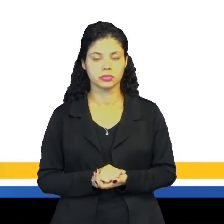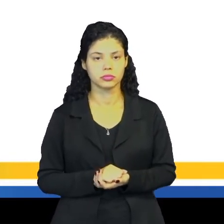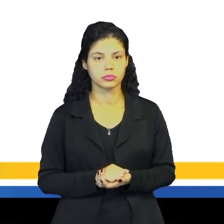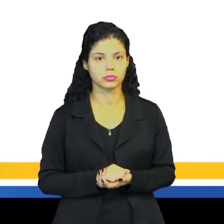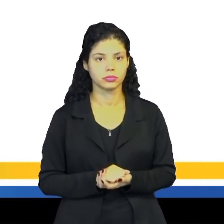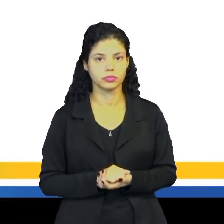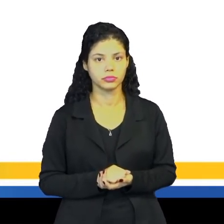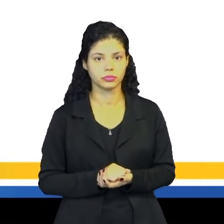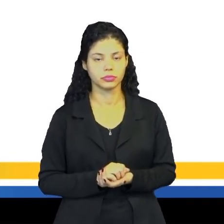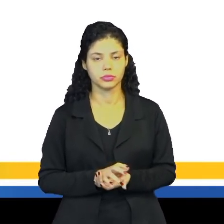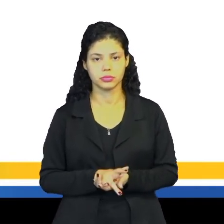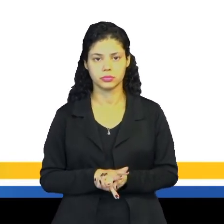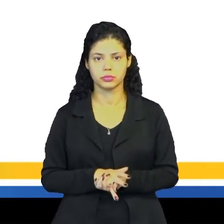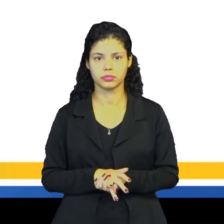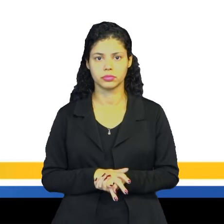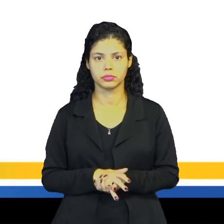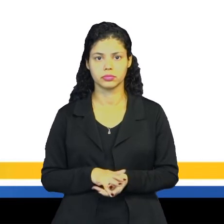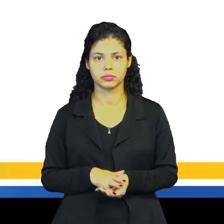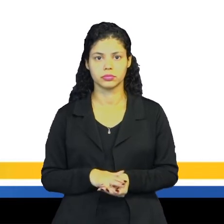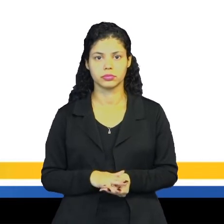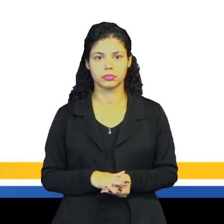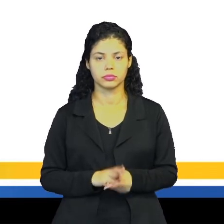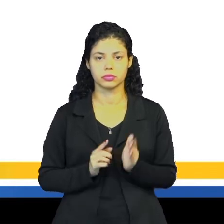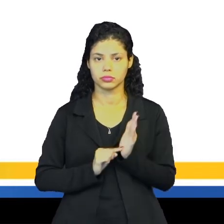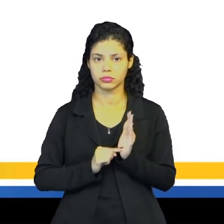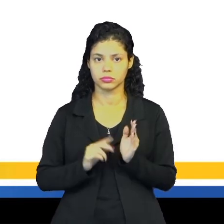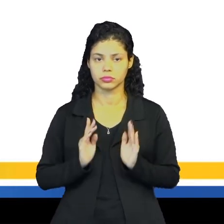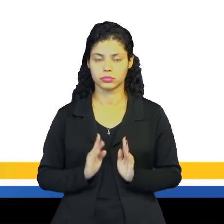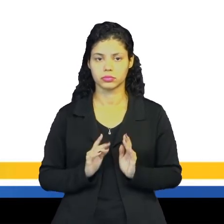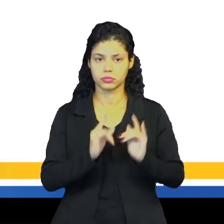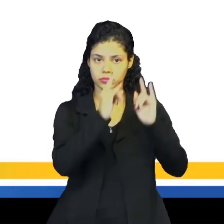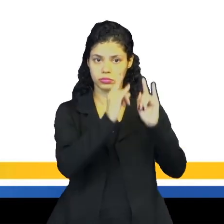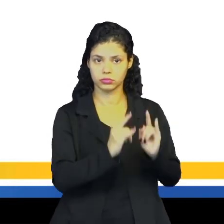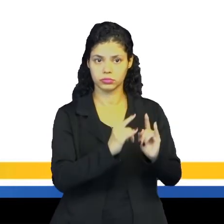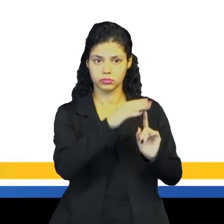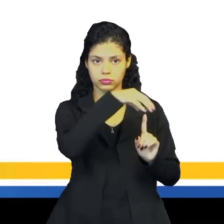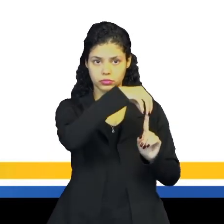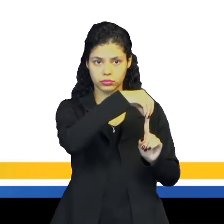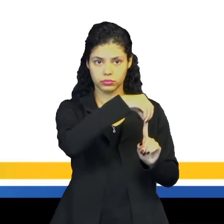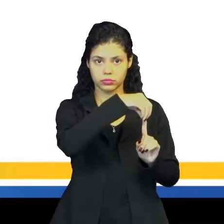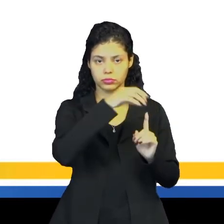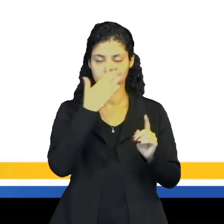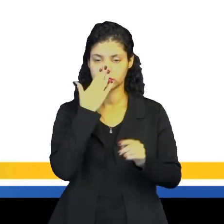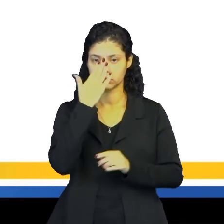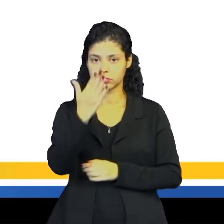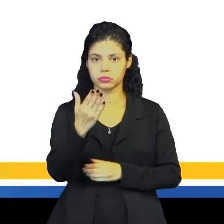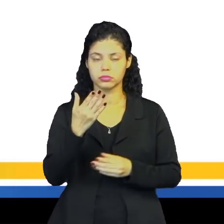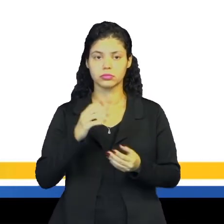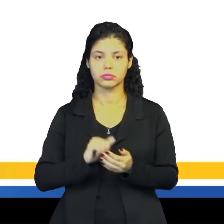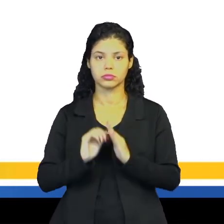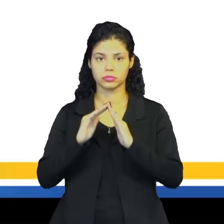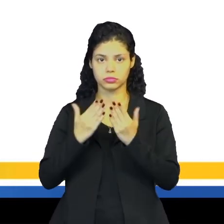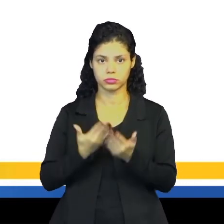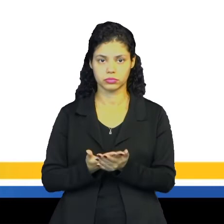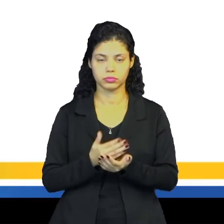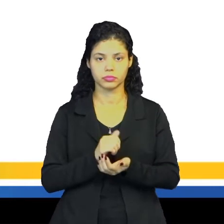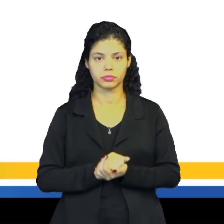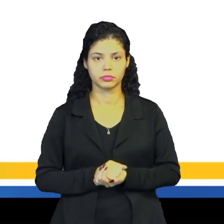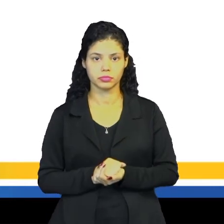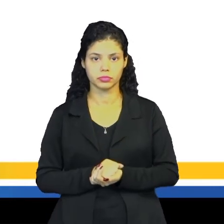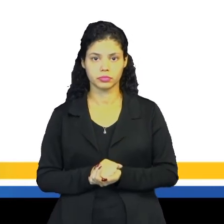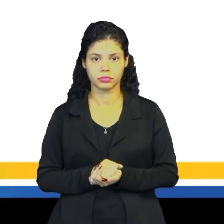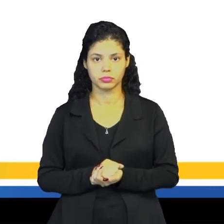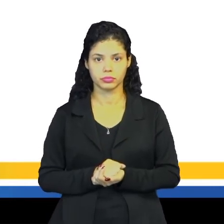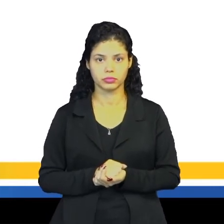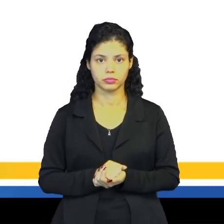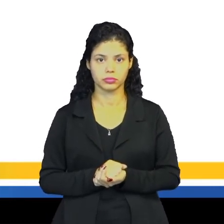bus stop in front of the school. Tem um ponto de ônibus na frente da escola. Nós temos também o next to, que